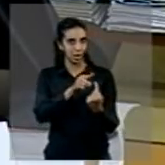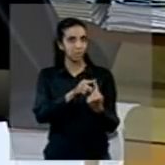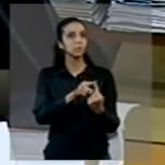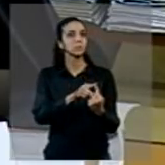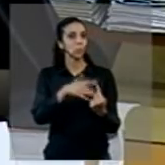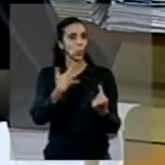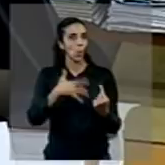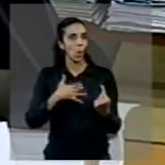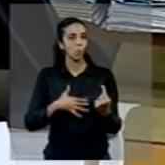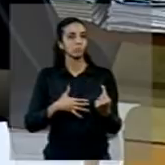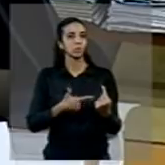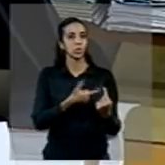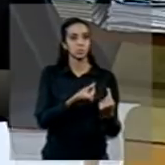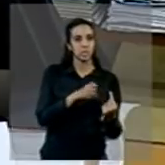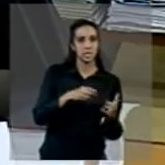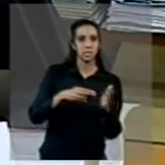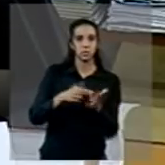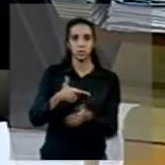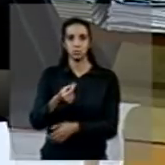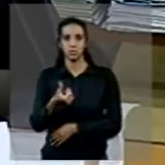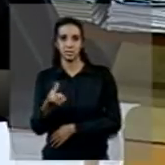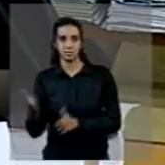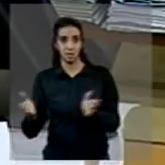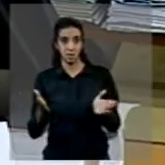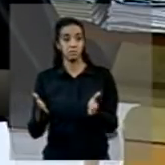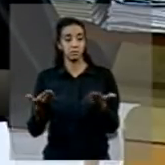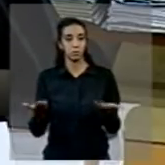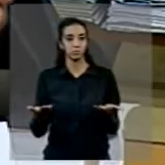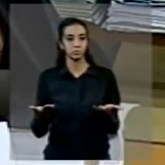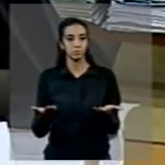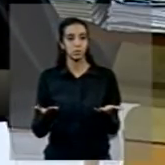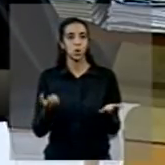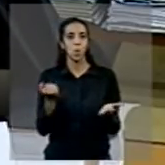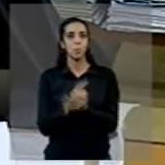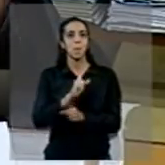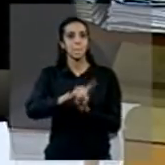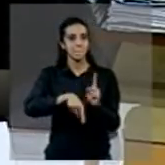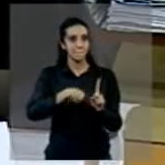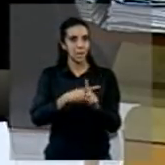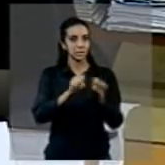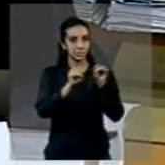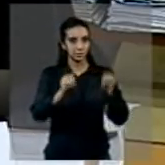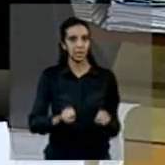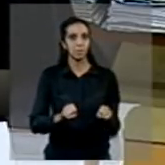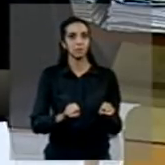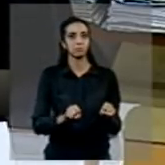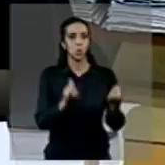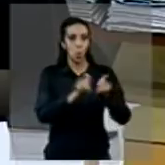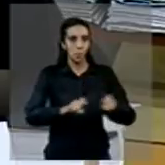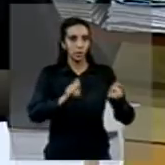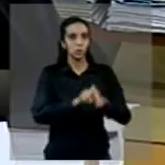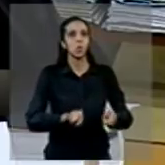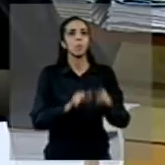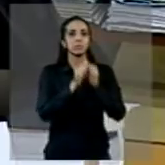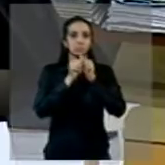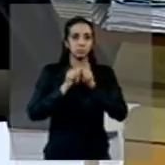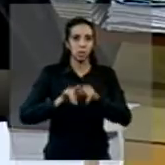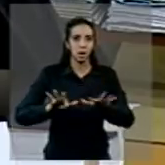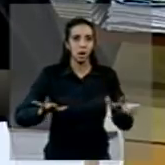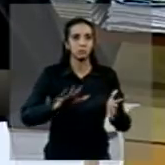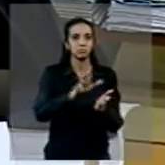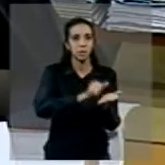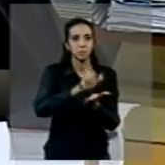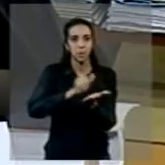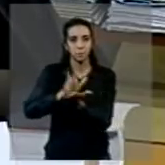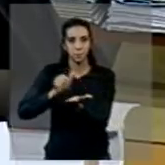ciclo 2015-2016, adquiriu-se quantidade maior de kits e pads para atender à necessidade de expansão. Isso